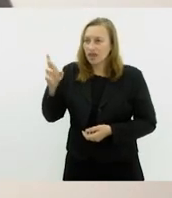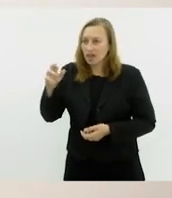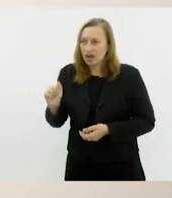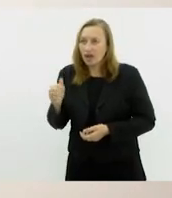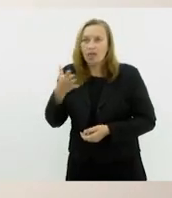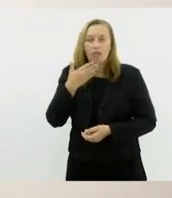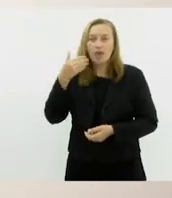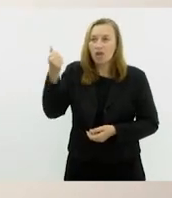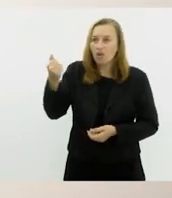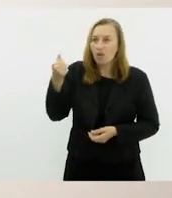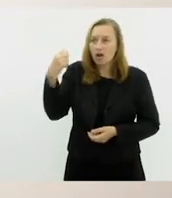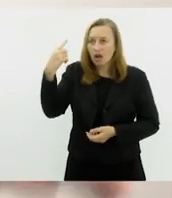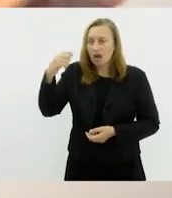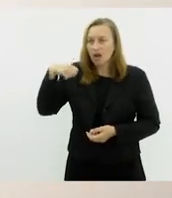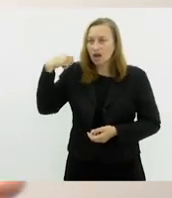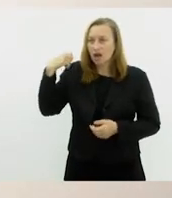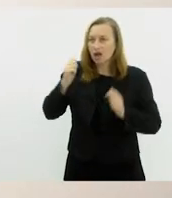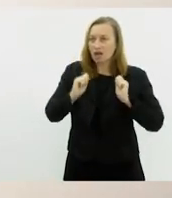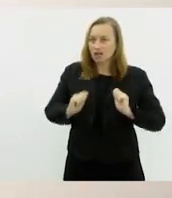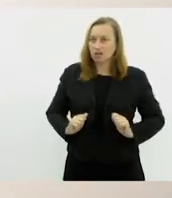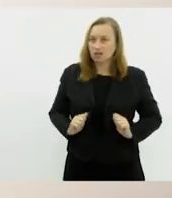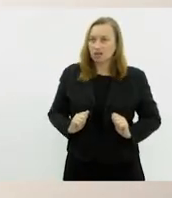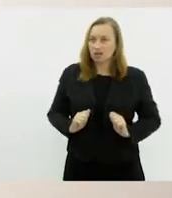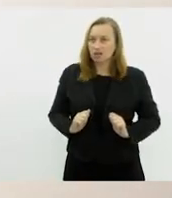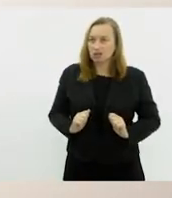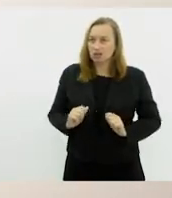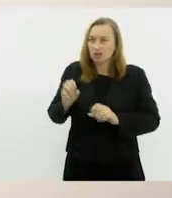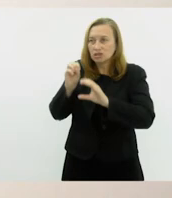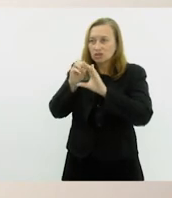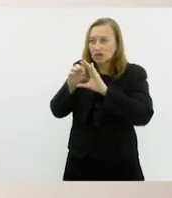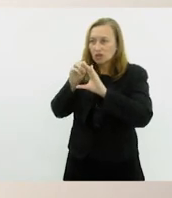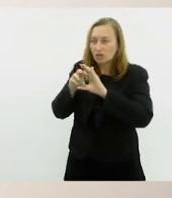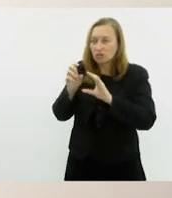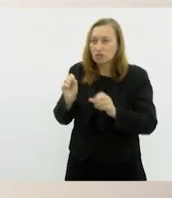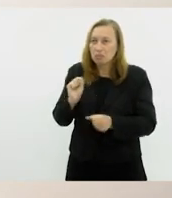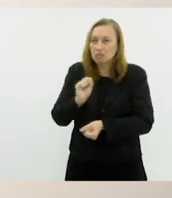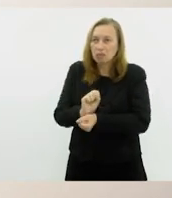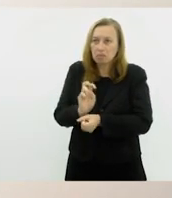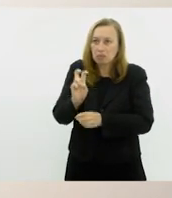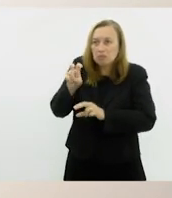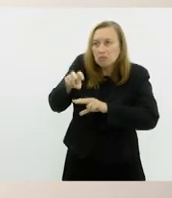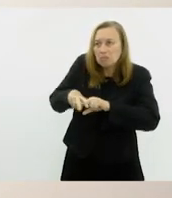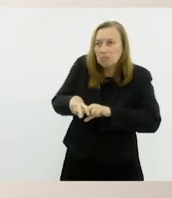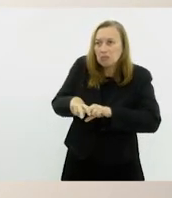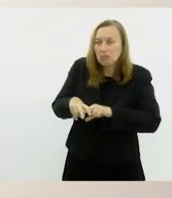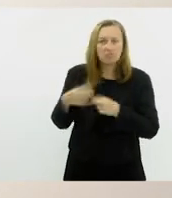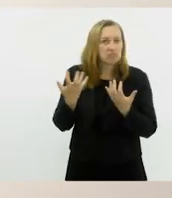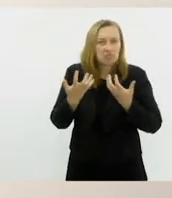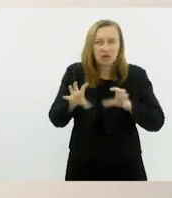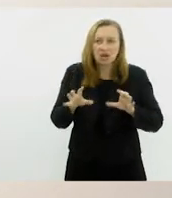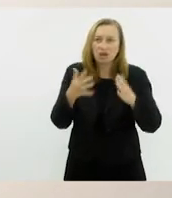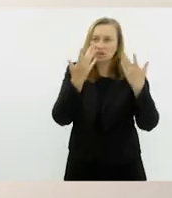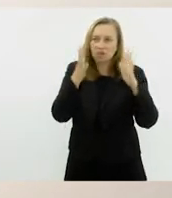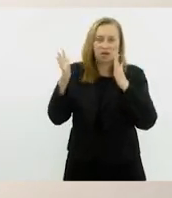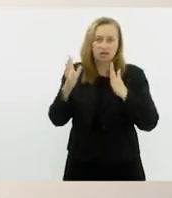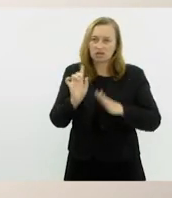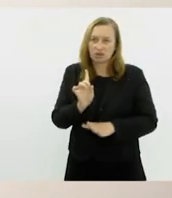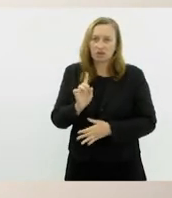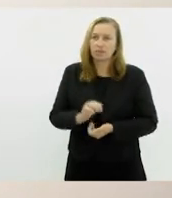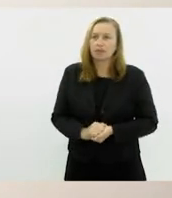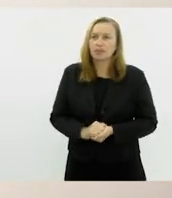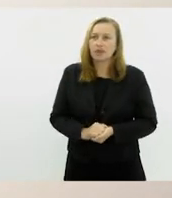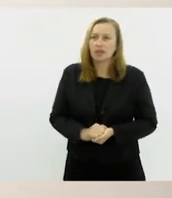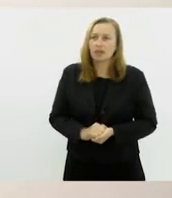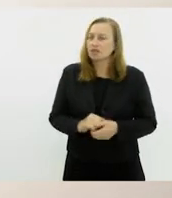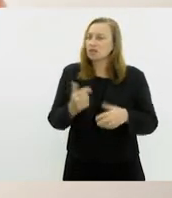atrizes da Globo para no horário da televisão para sentar e assisti-la nós não queremos aplauso não nós não queremos